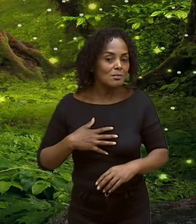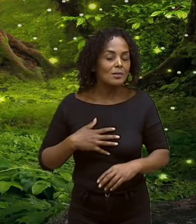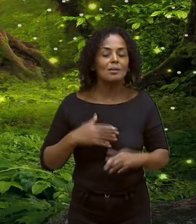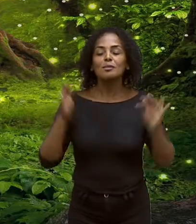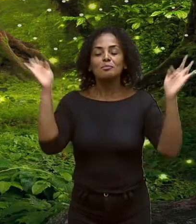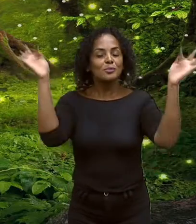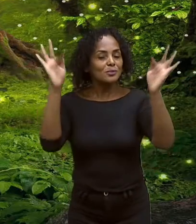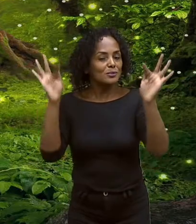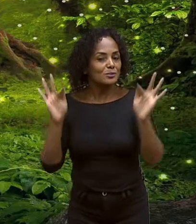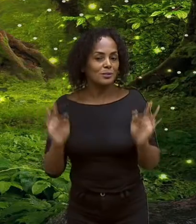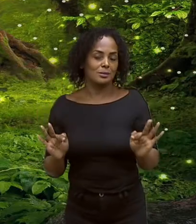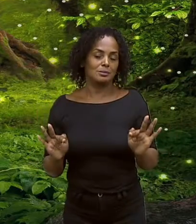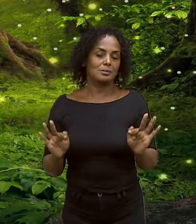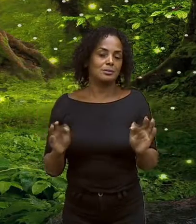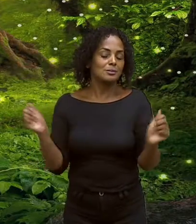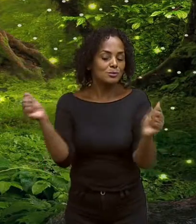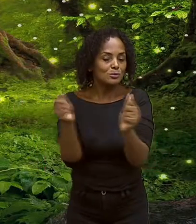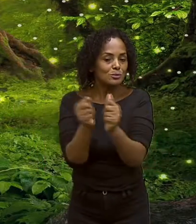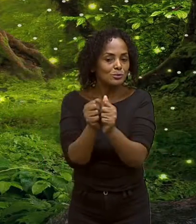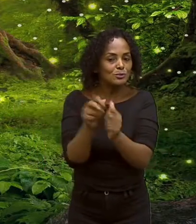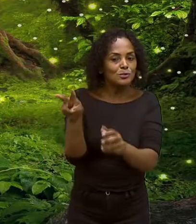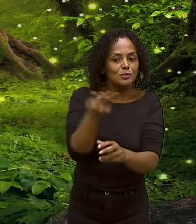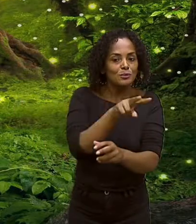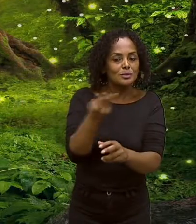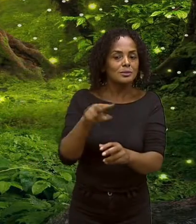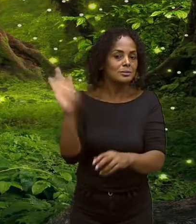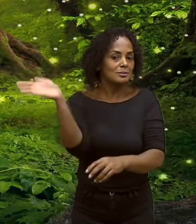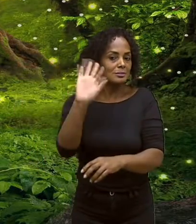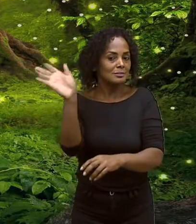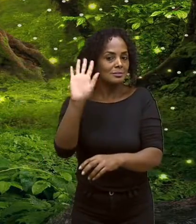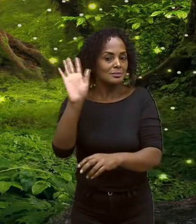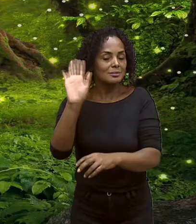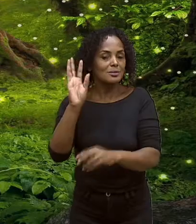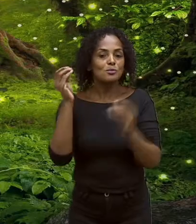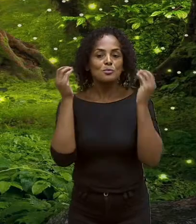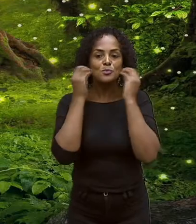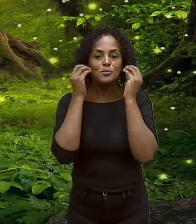muito feliz de estar aqui com vocês, viu? Até a próxima aula.